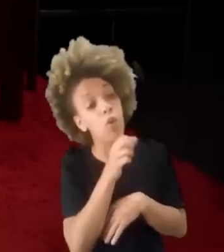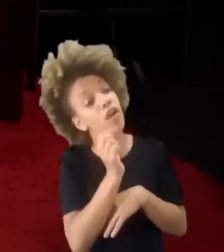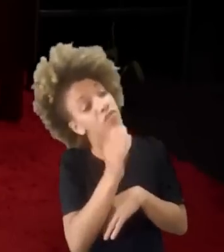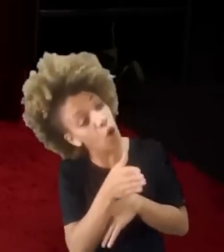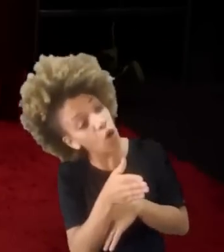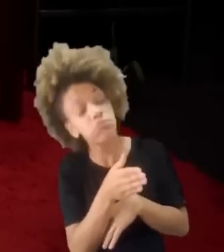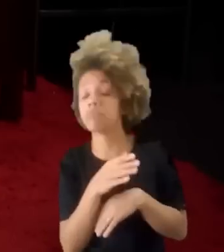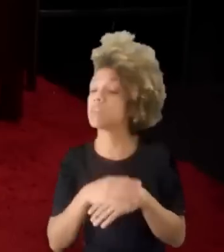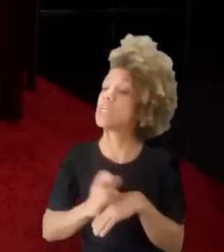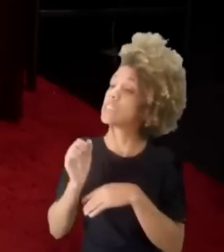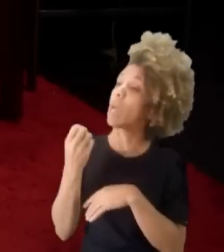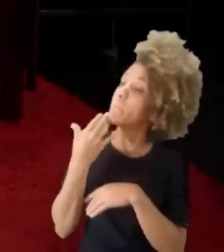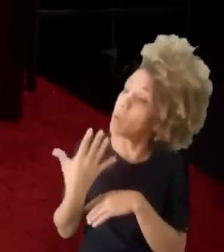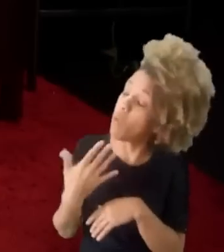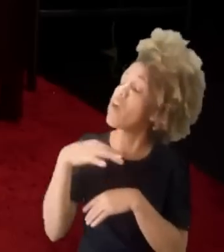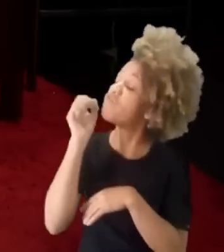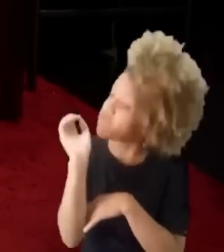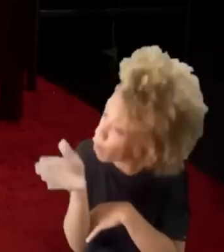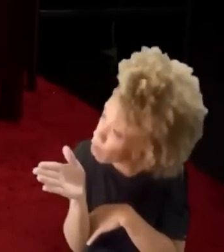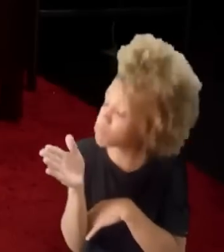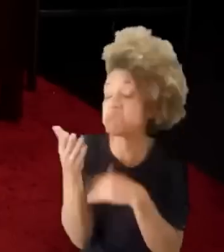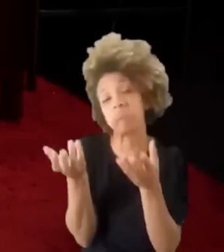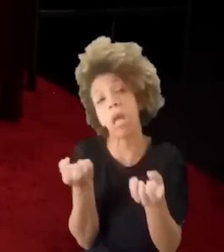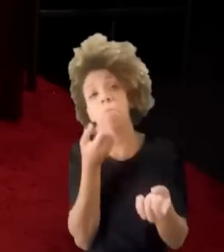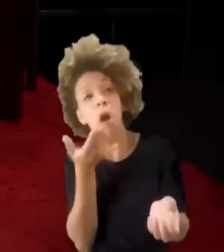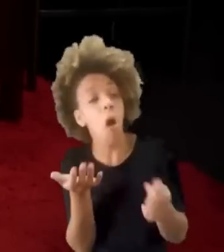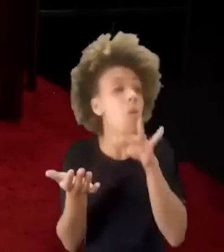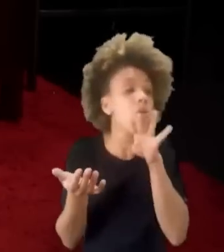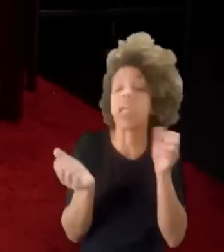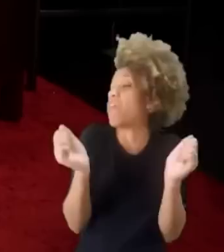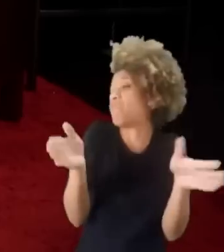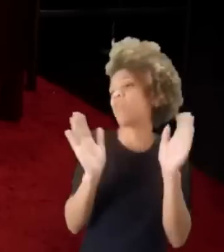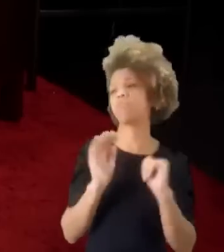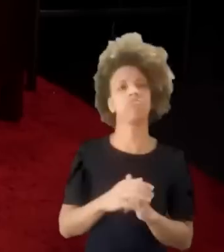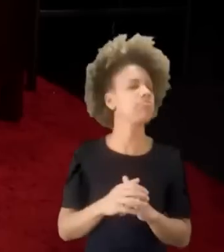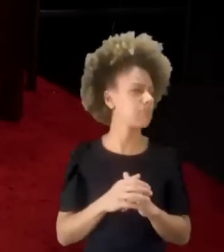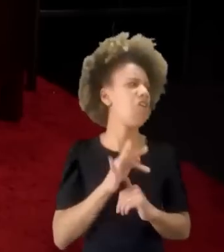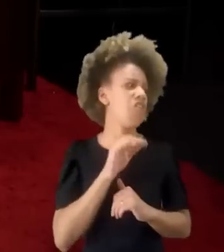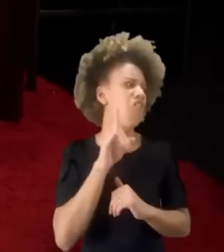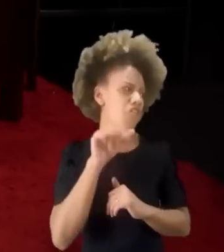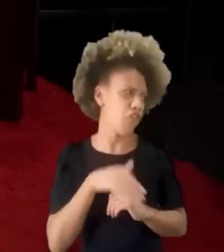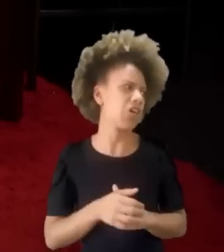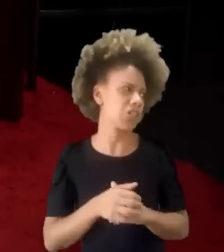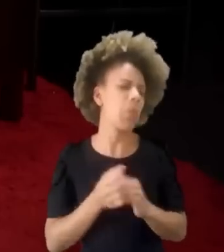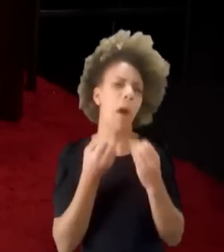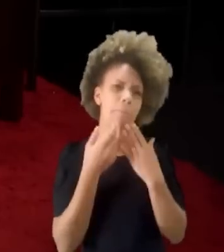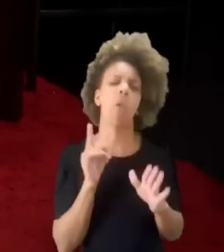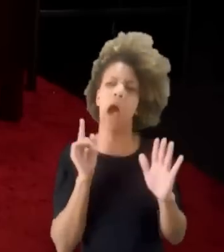é e se for e se for bom é entendeu eu não vou Rei Aliás o é uma resposta